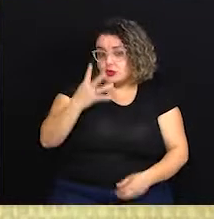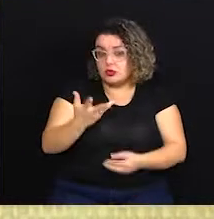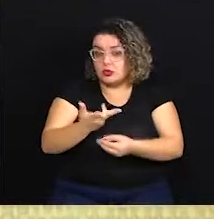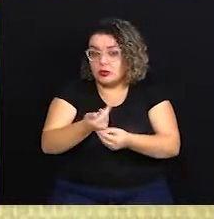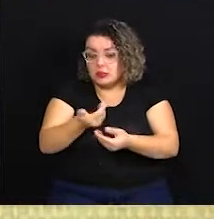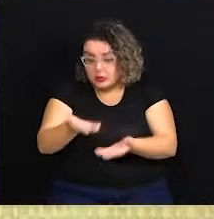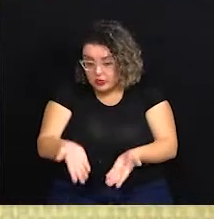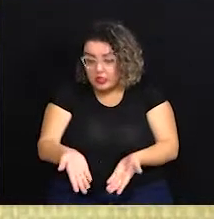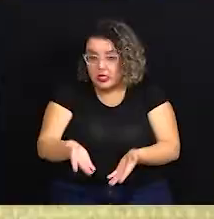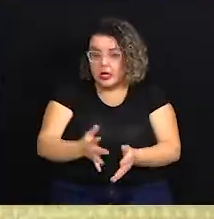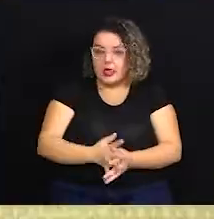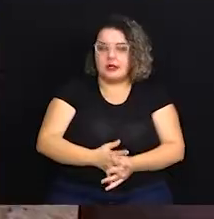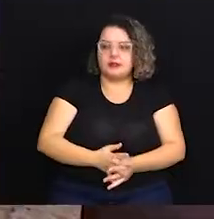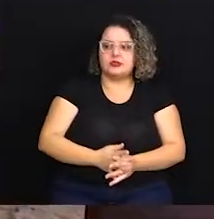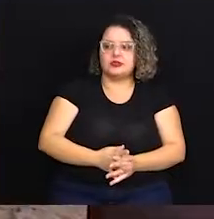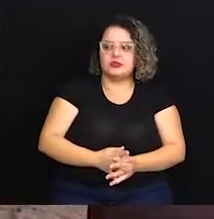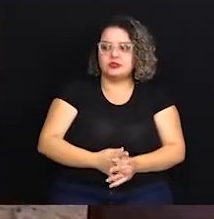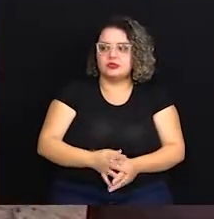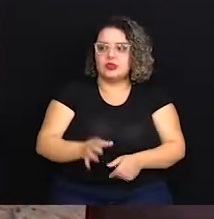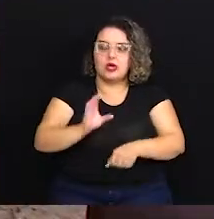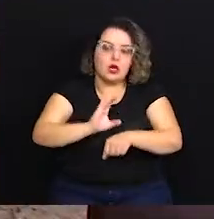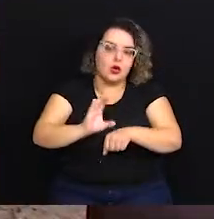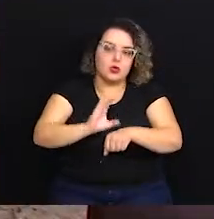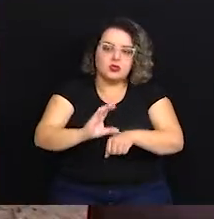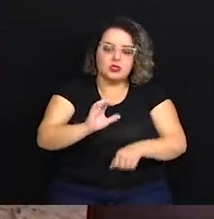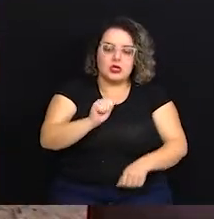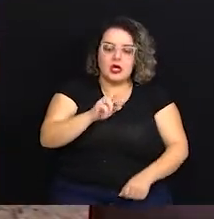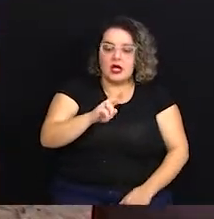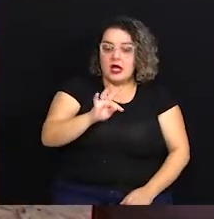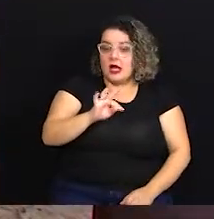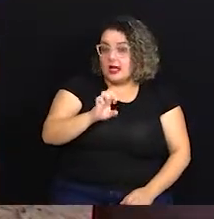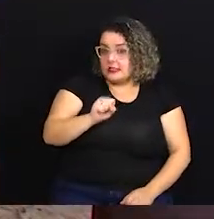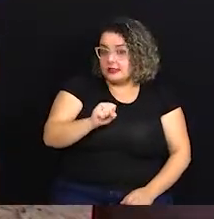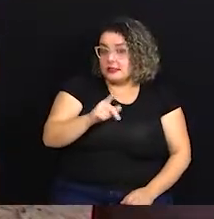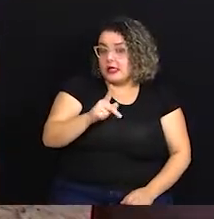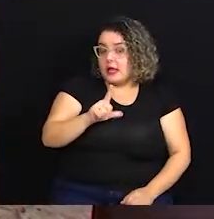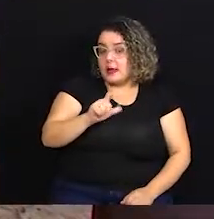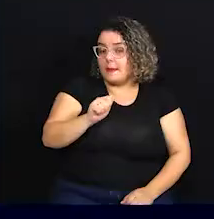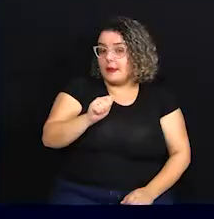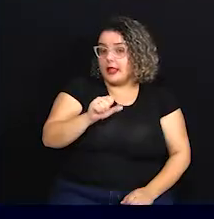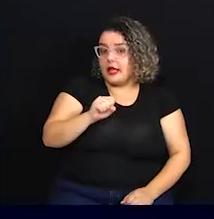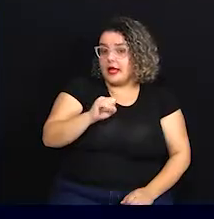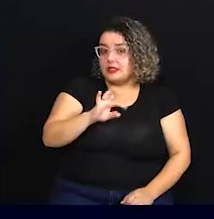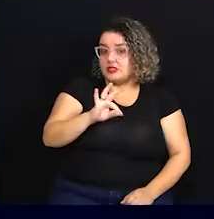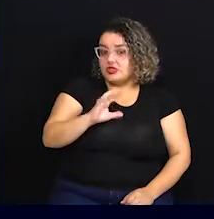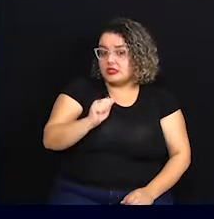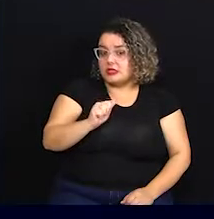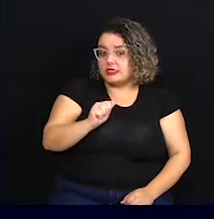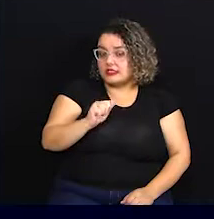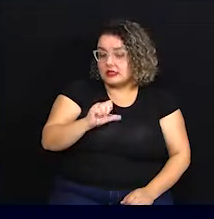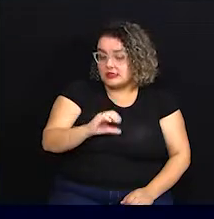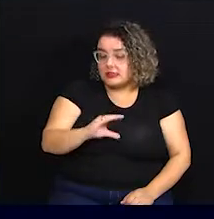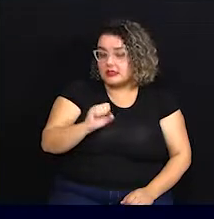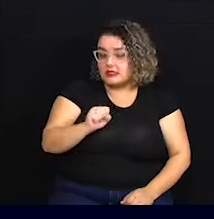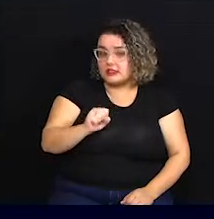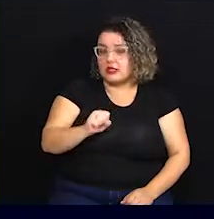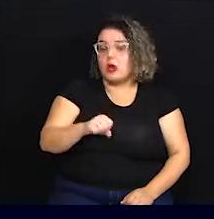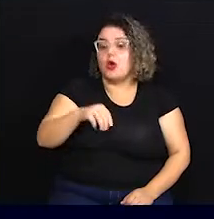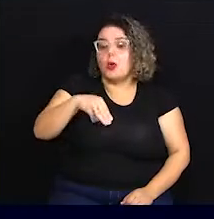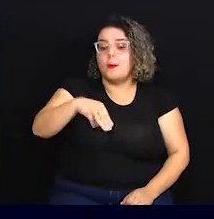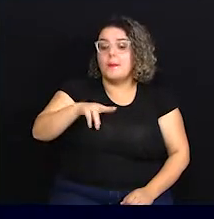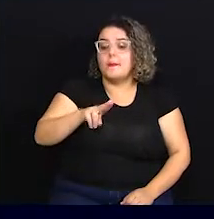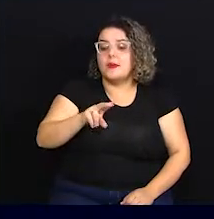caso, História da Arte, um curso de artes plásticas, museologia, né? Um museólogo ele poderia estar montando uma exposição. O